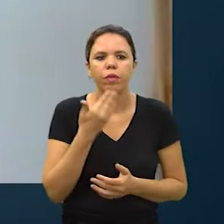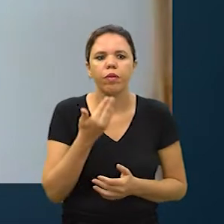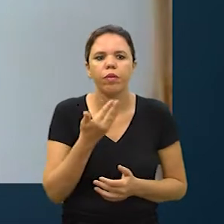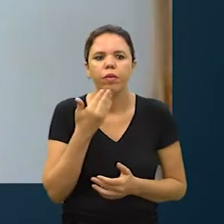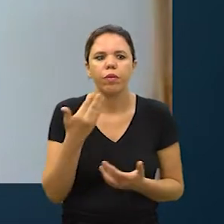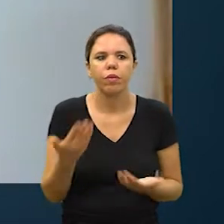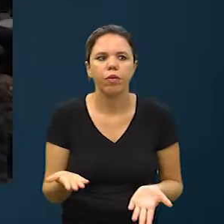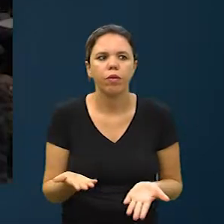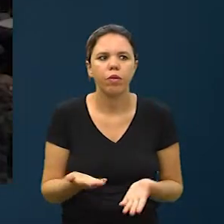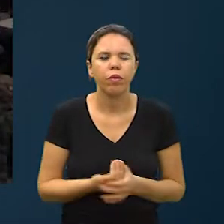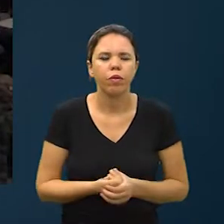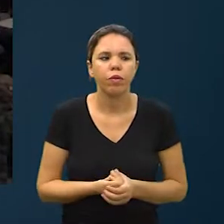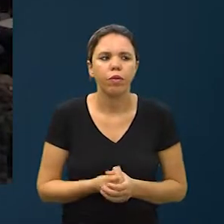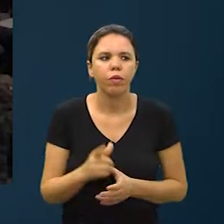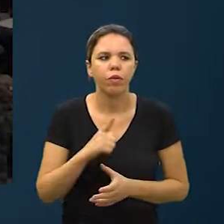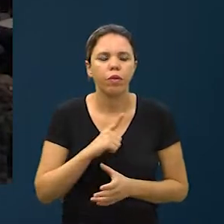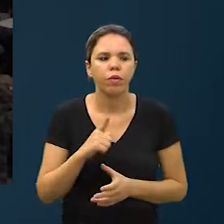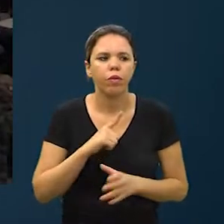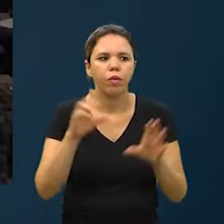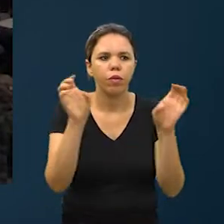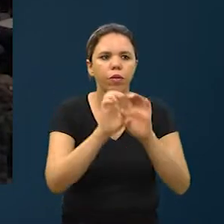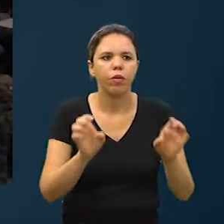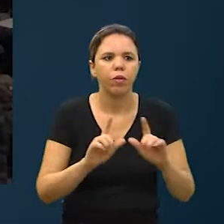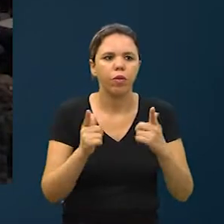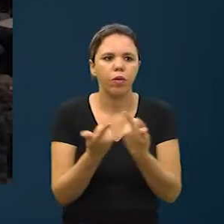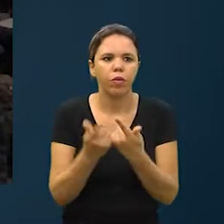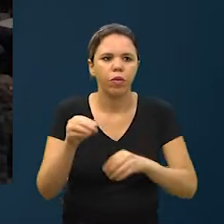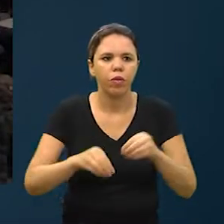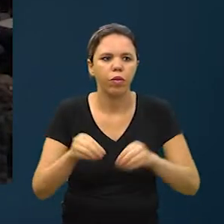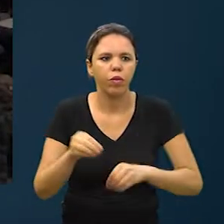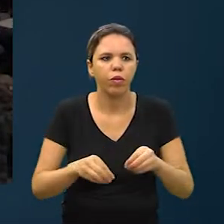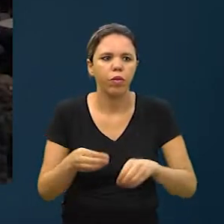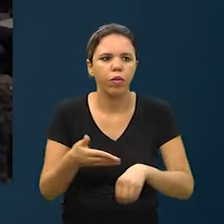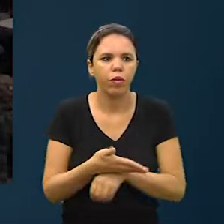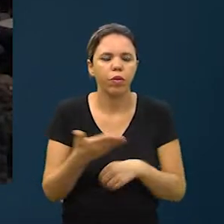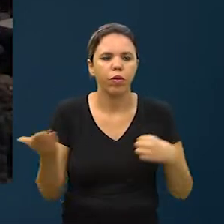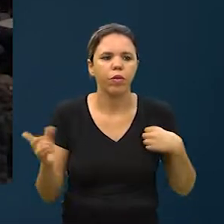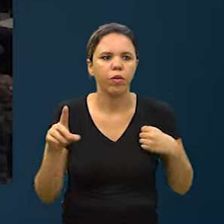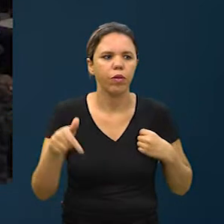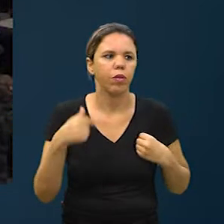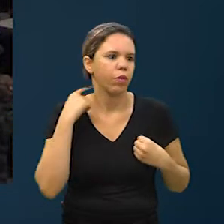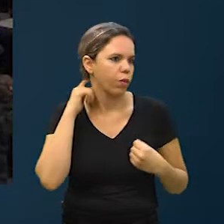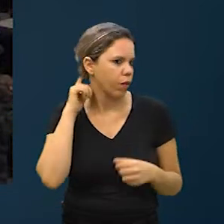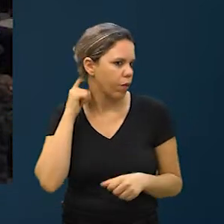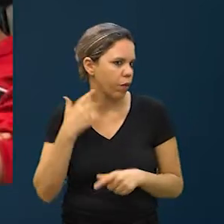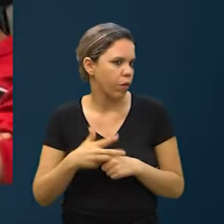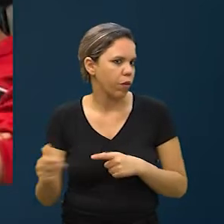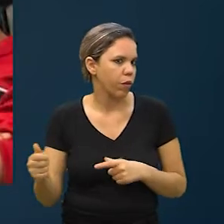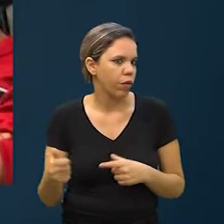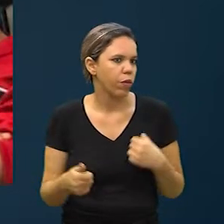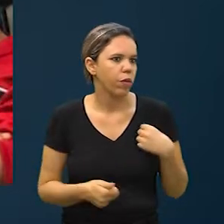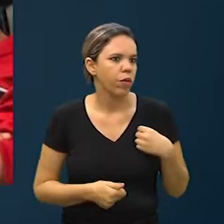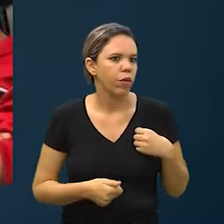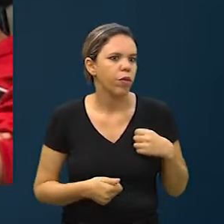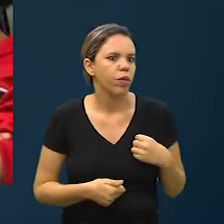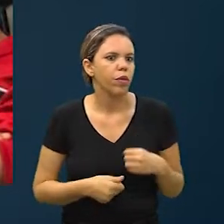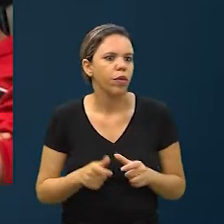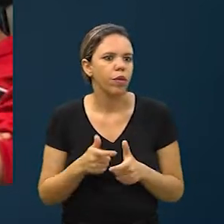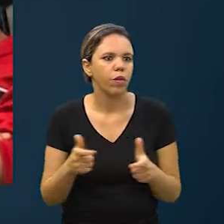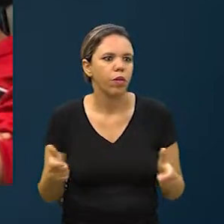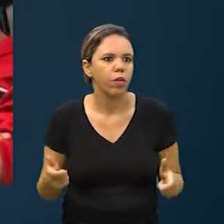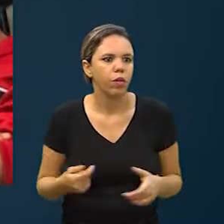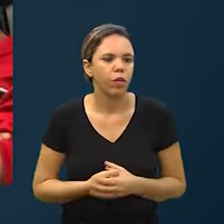muito mais fácil, né? Então, tinha ali toda uma estrutura de gestão montada e então depois de superar os primeiros pontos,